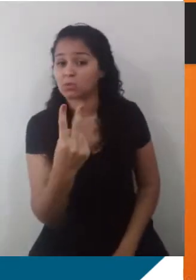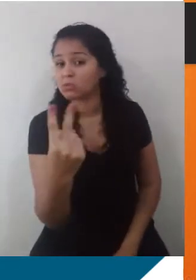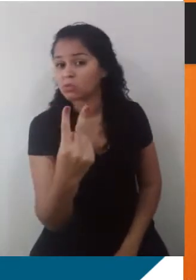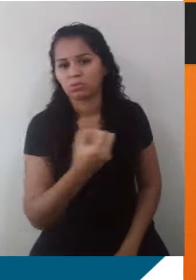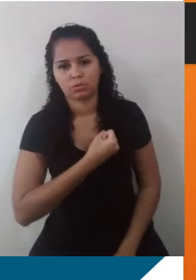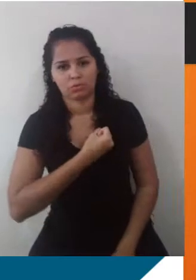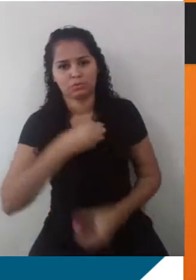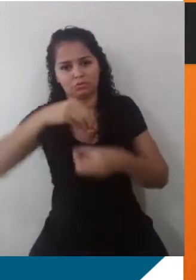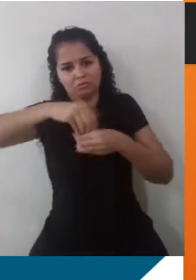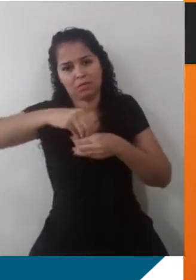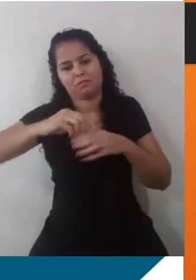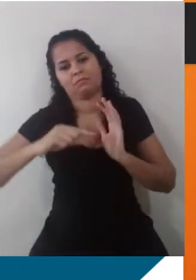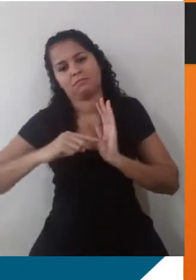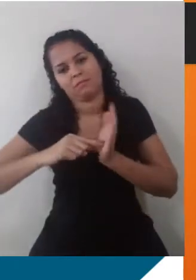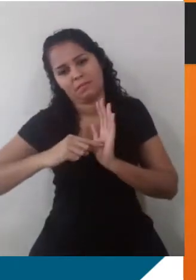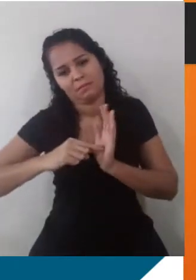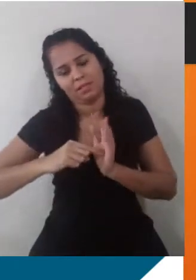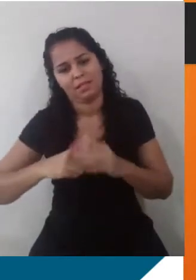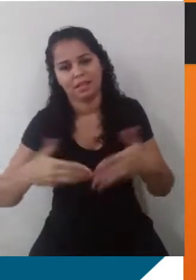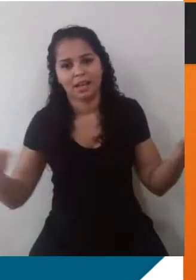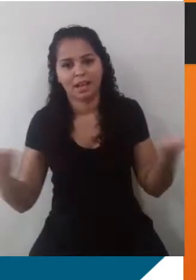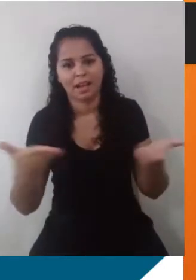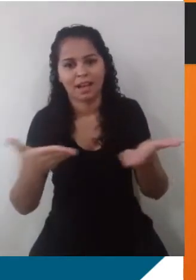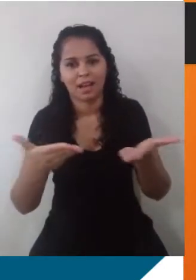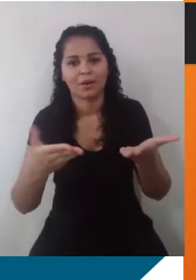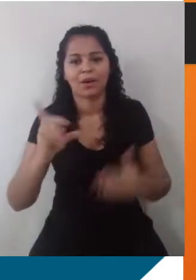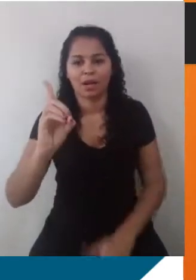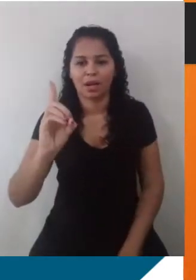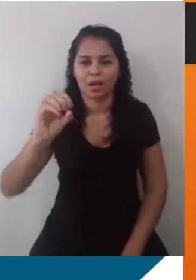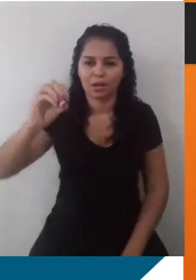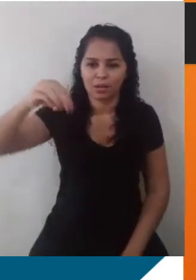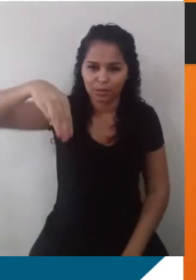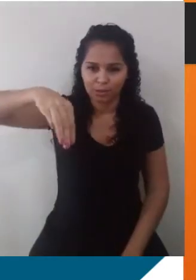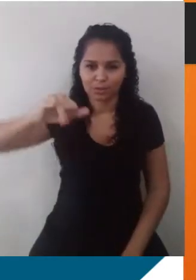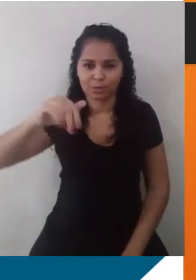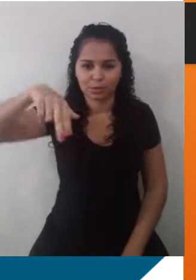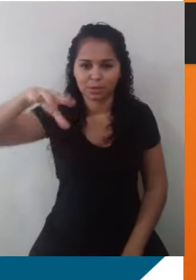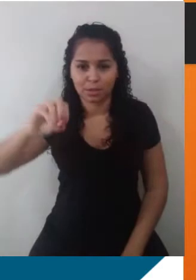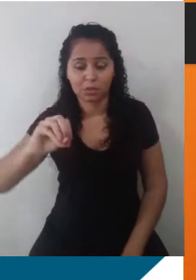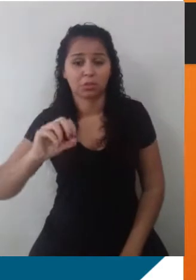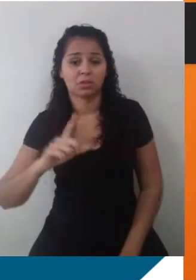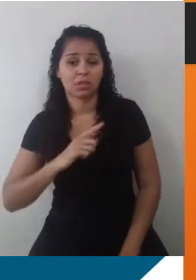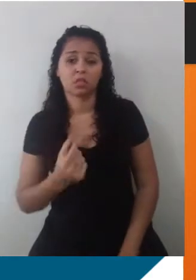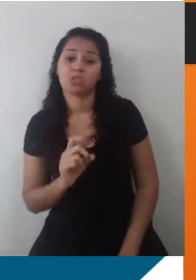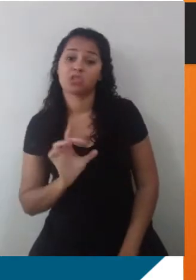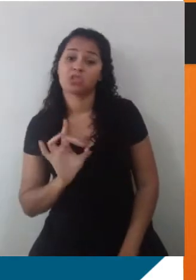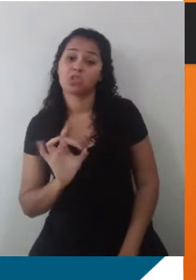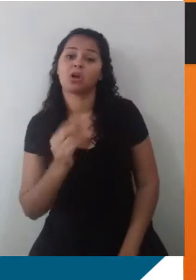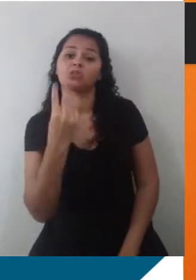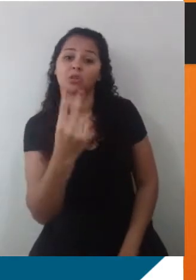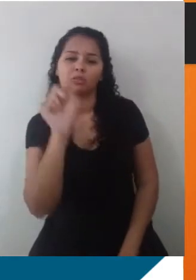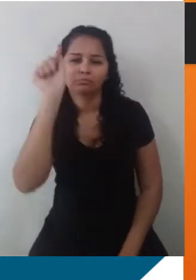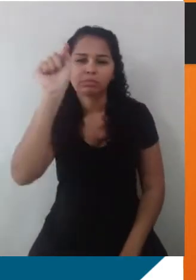valores dentro dessa máquina, o nosso domínio era formado por apenas dois elementos. Por isso você só vê